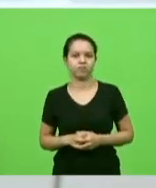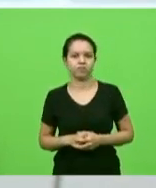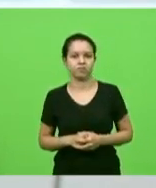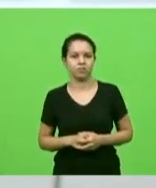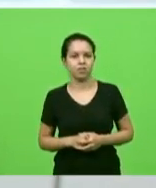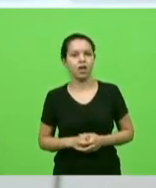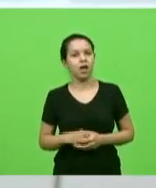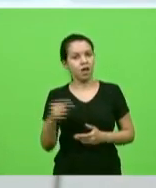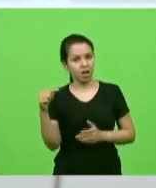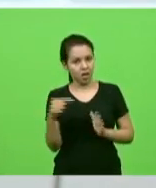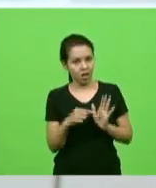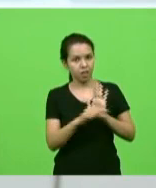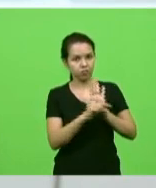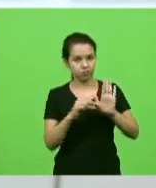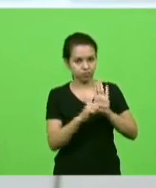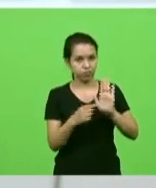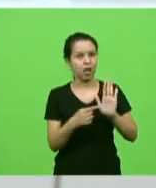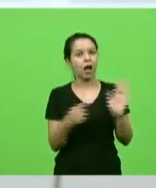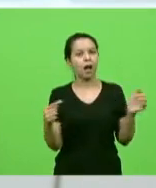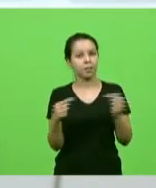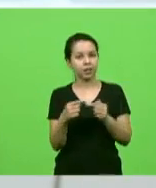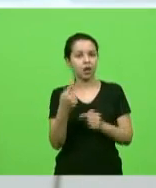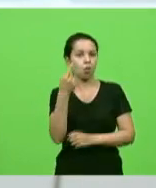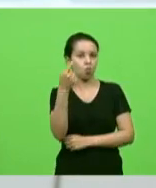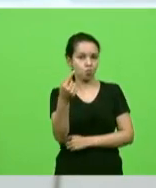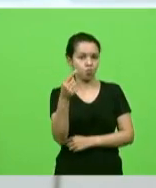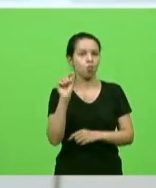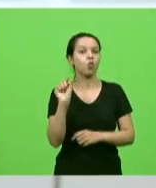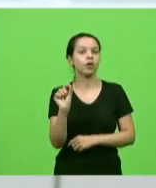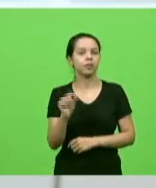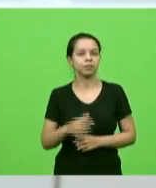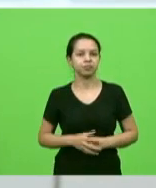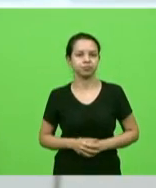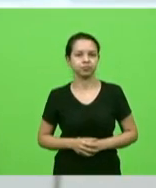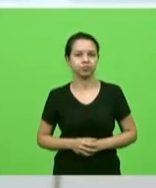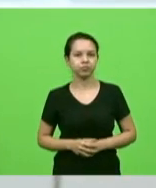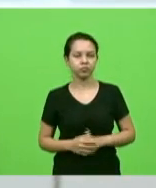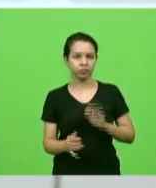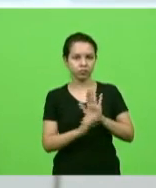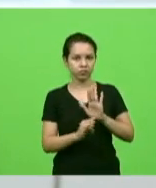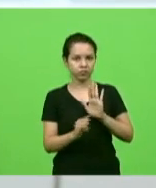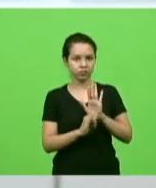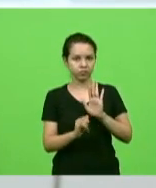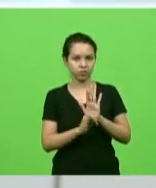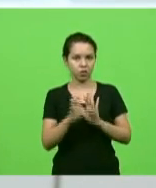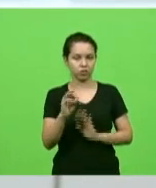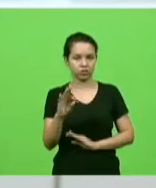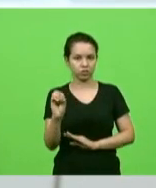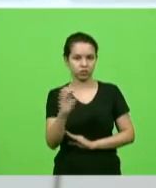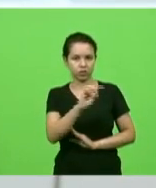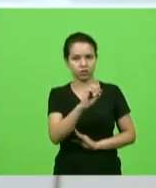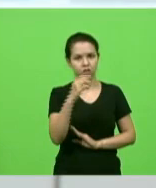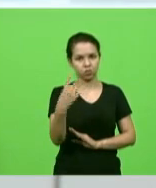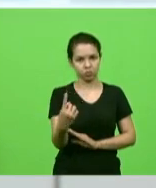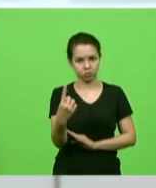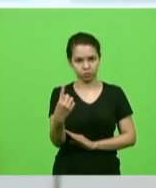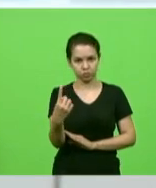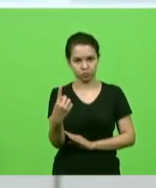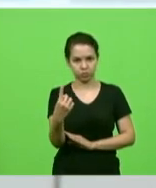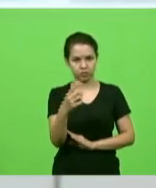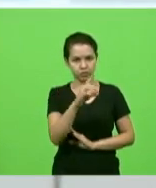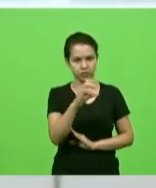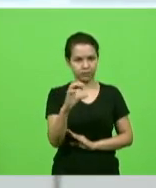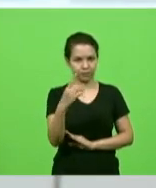tese abaixo relacionadas fun que o edital de cotação de preços emergencial 01 DC